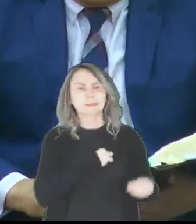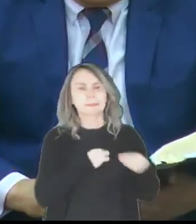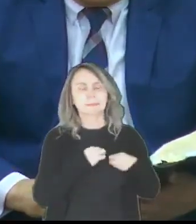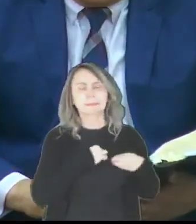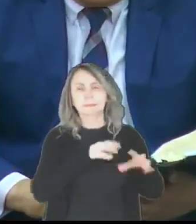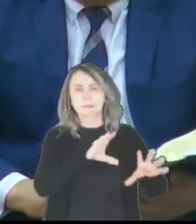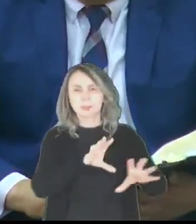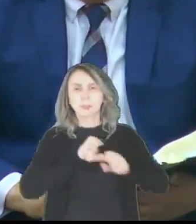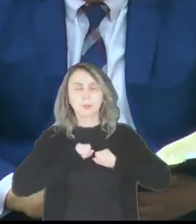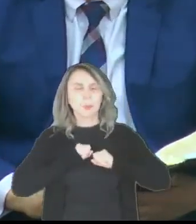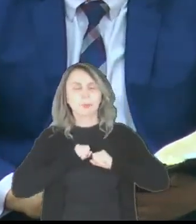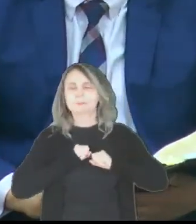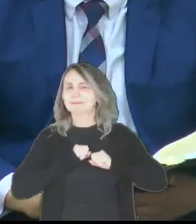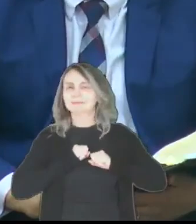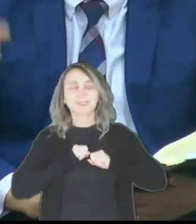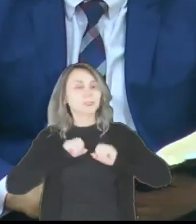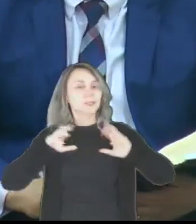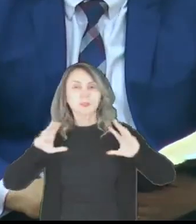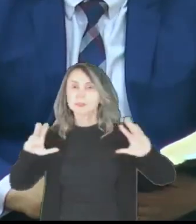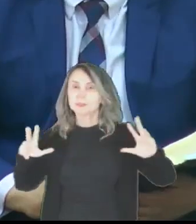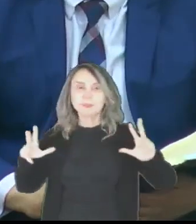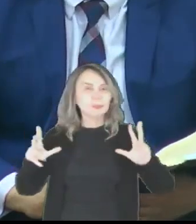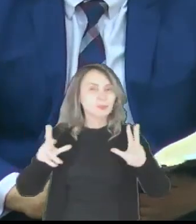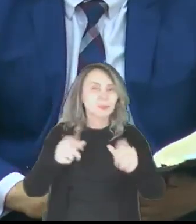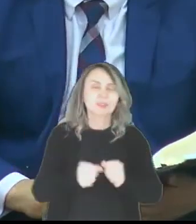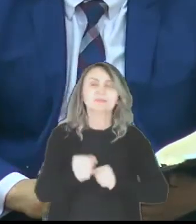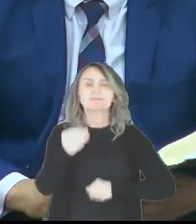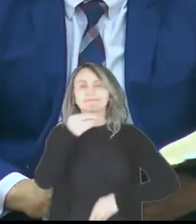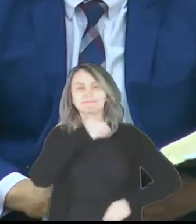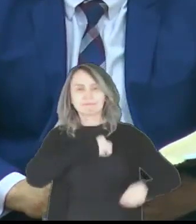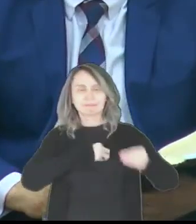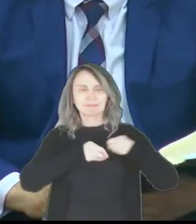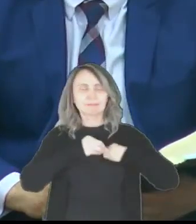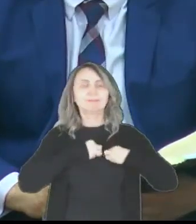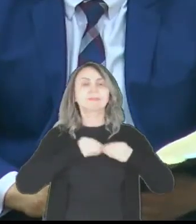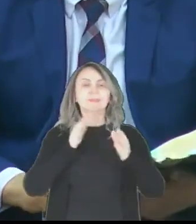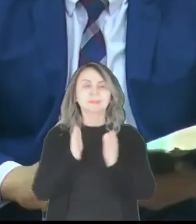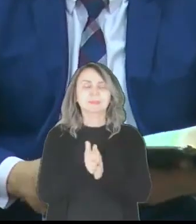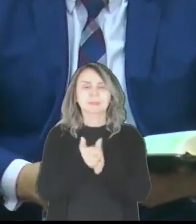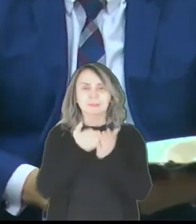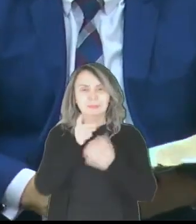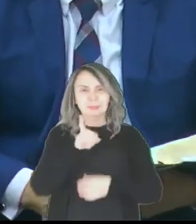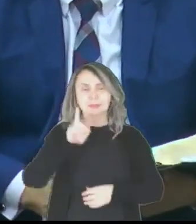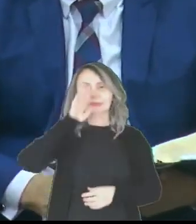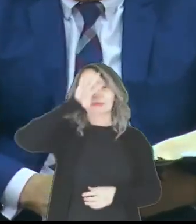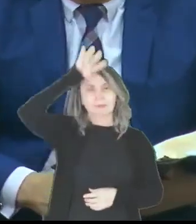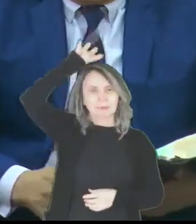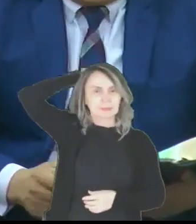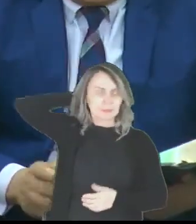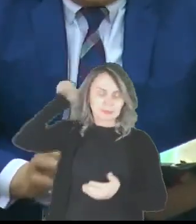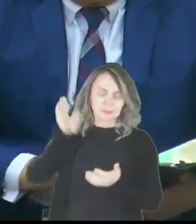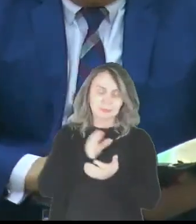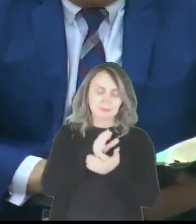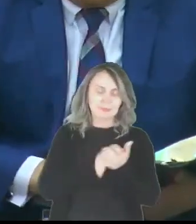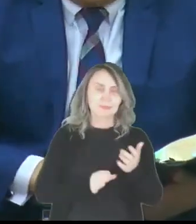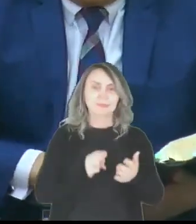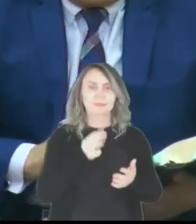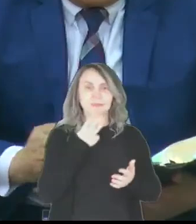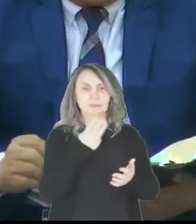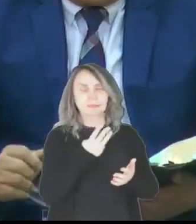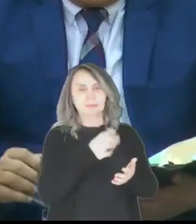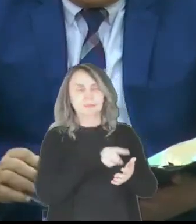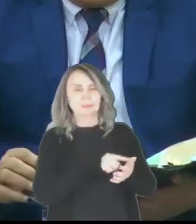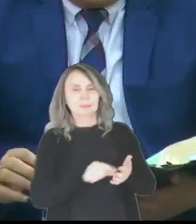Todos se contaminaram, todos pecaram. A Bíblia diz em Romanos 3 e 23, porque todos